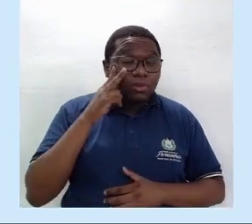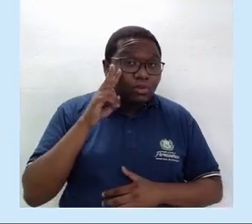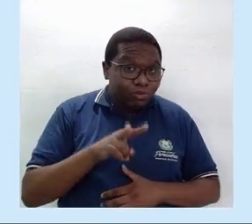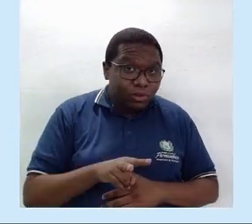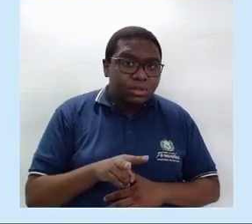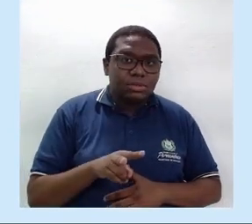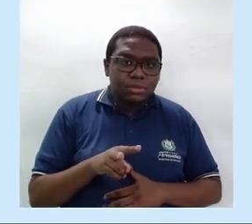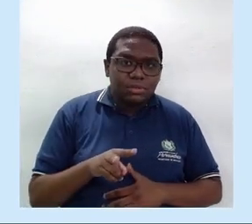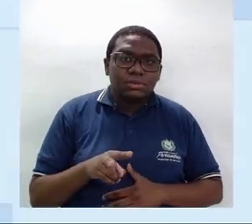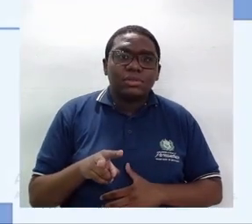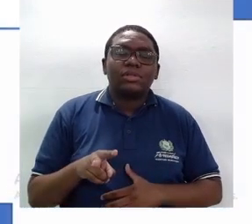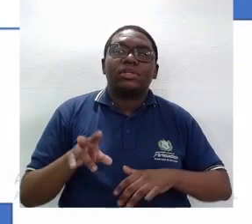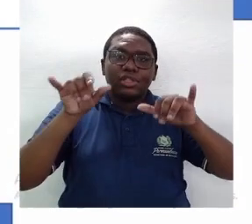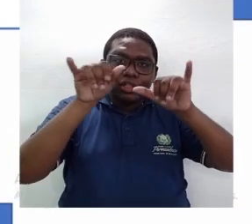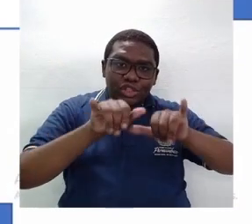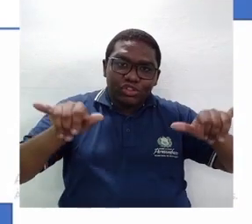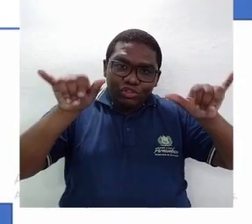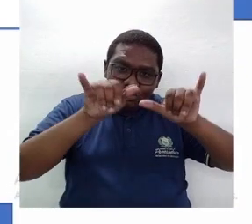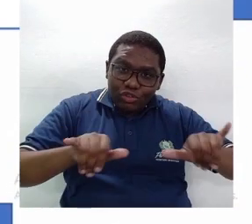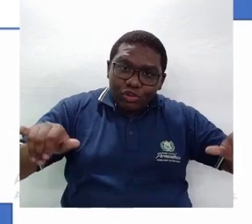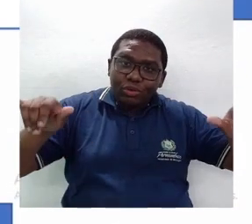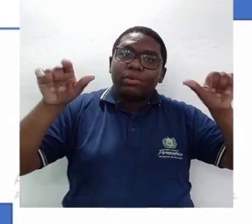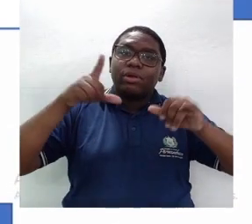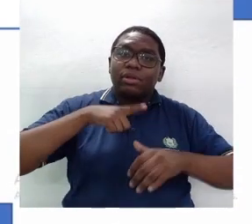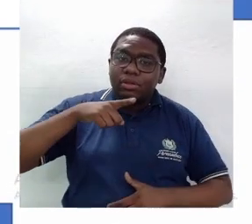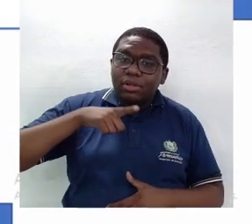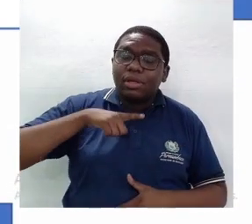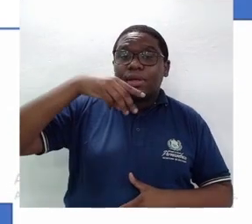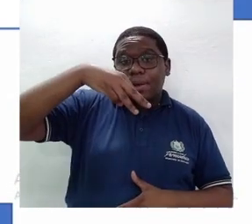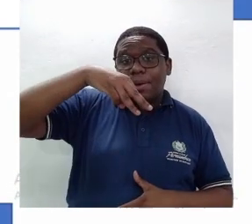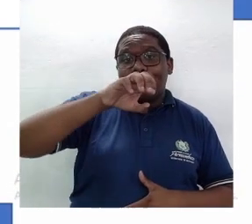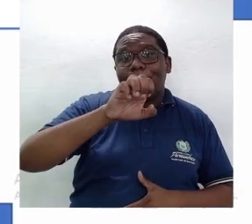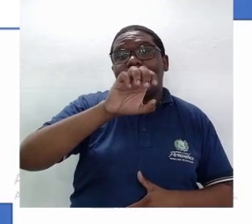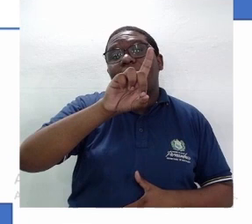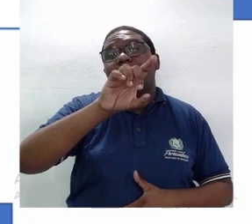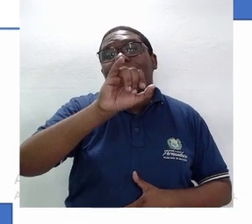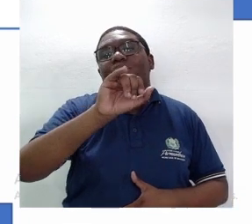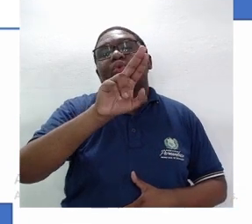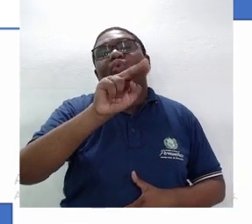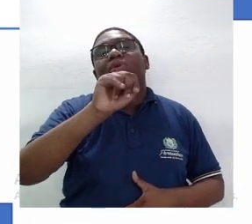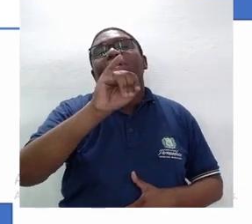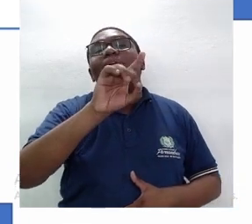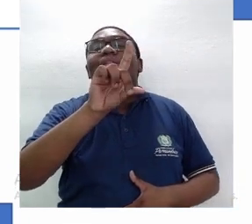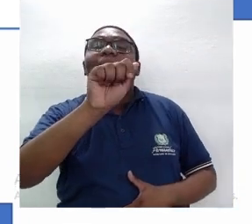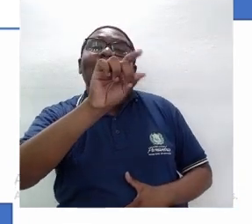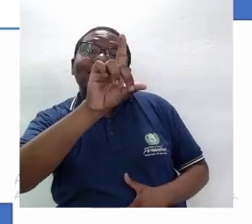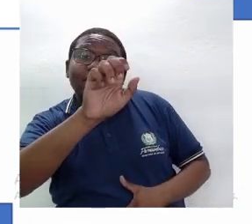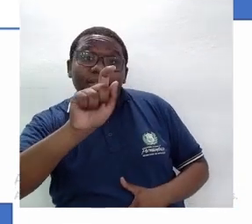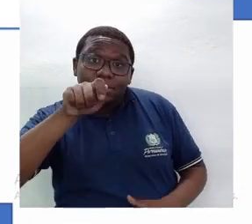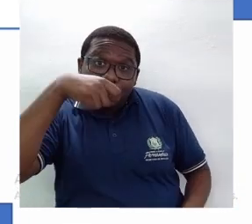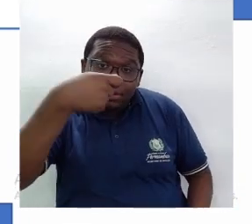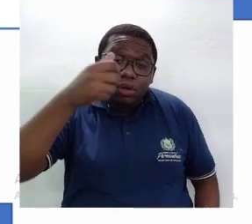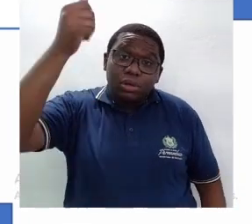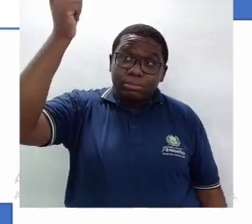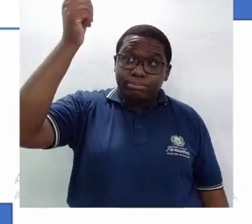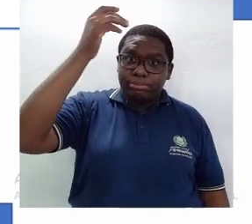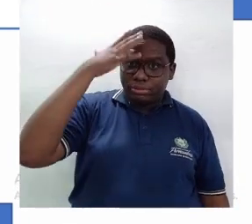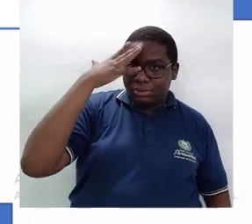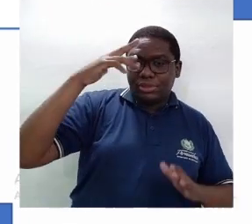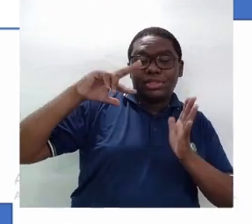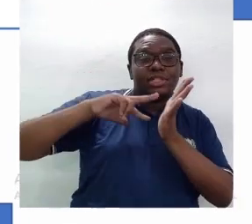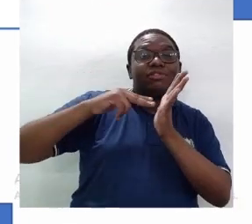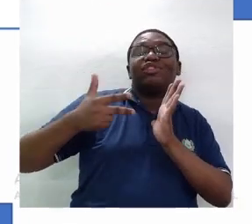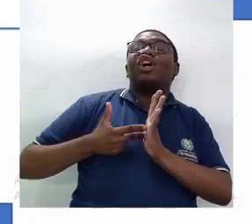tela, trago essa informação. A mediunidade ou canalização designa a